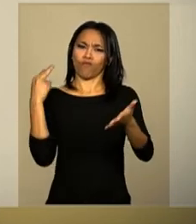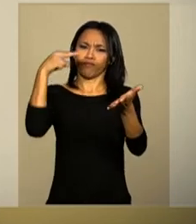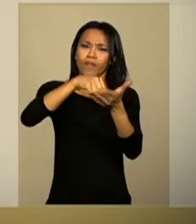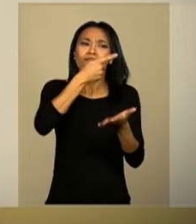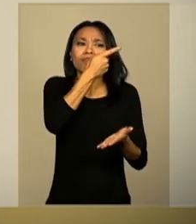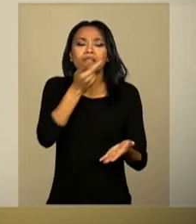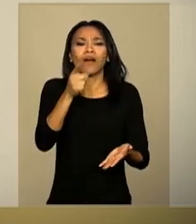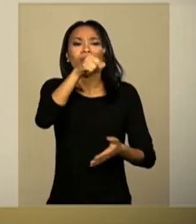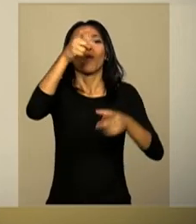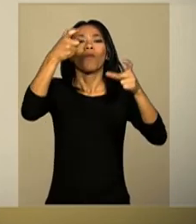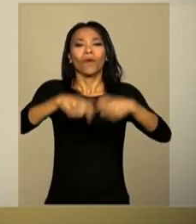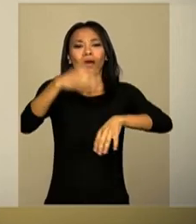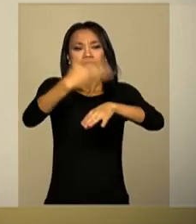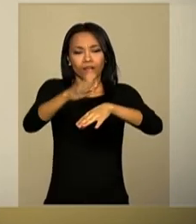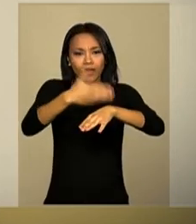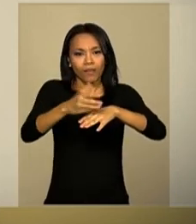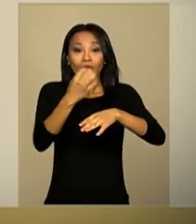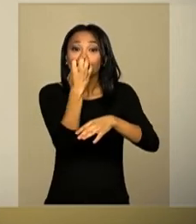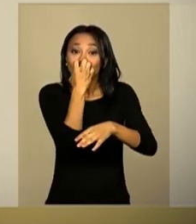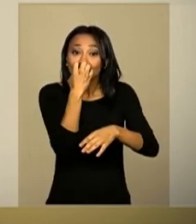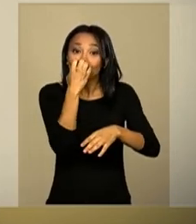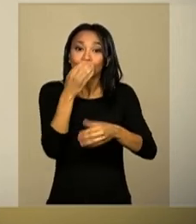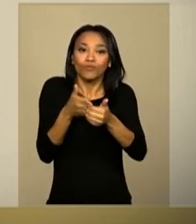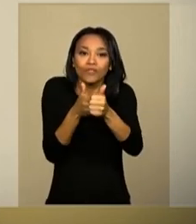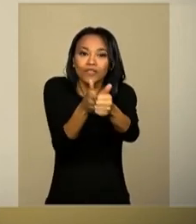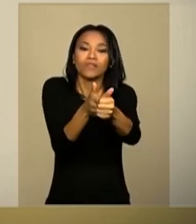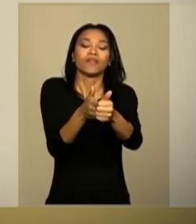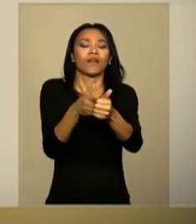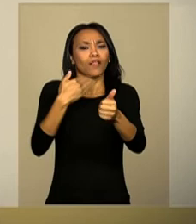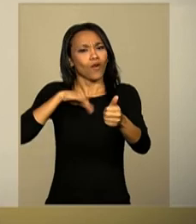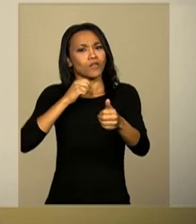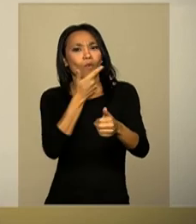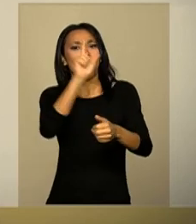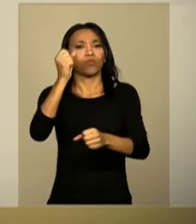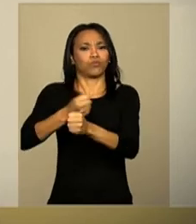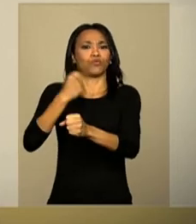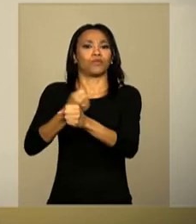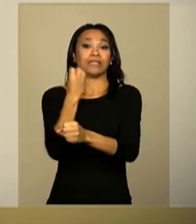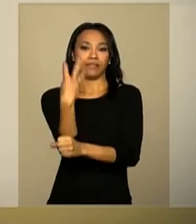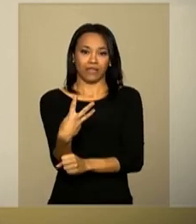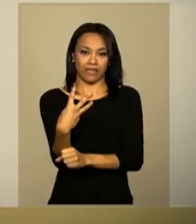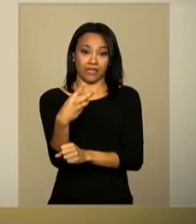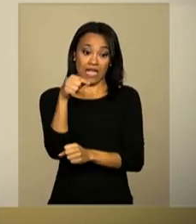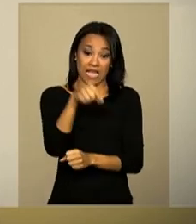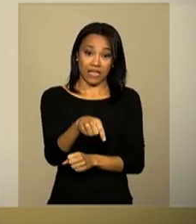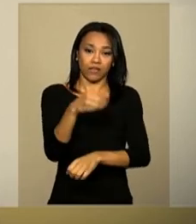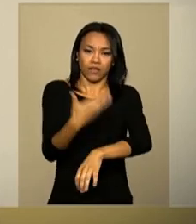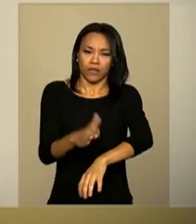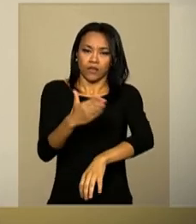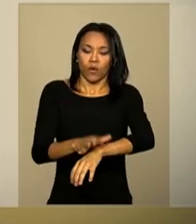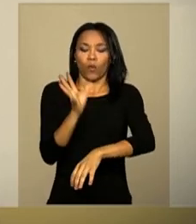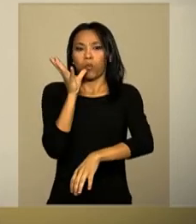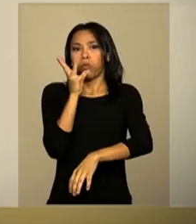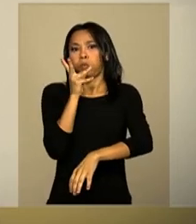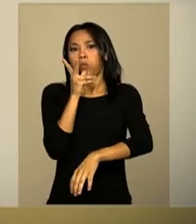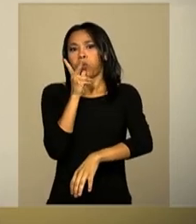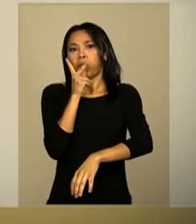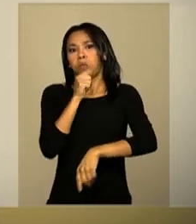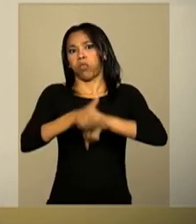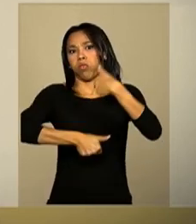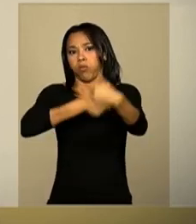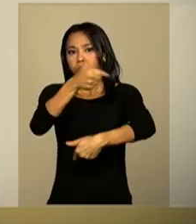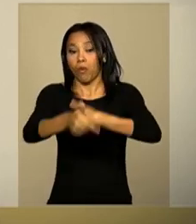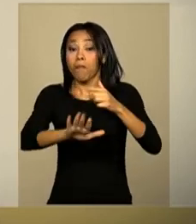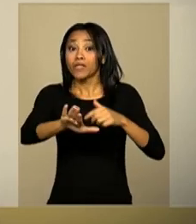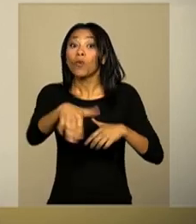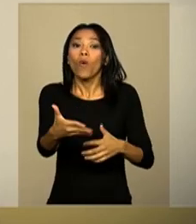centro de treinamento de cães-guia e nós estamos construindo outros três esse treinamento é longo é trabalhoso mas